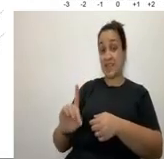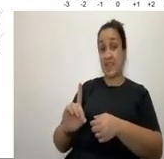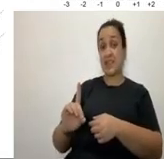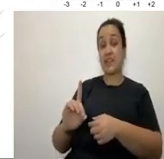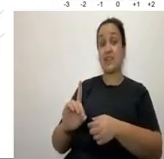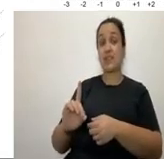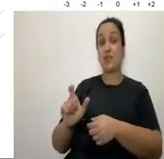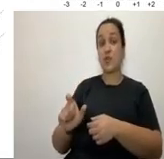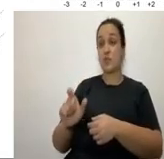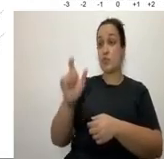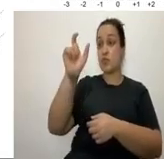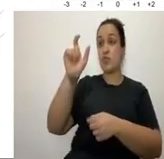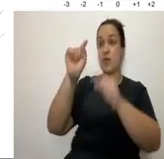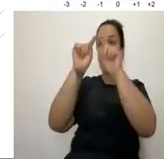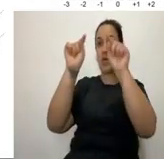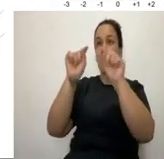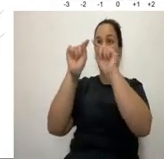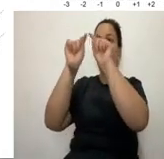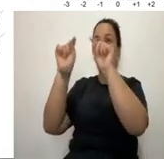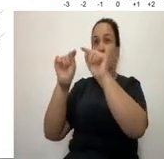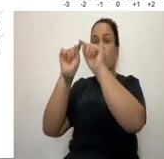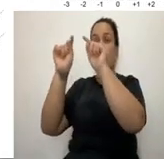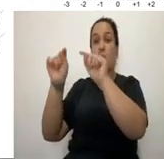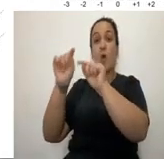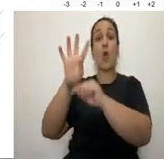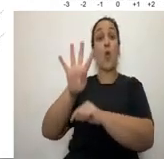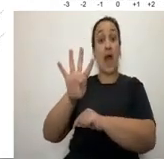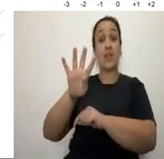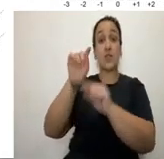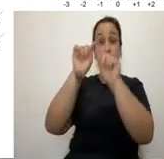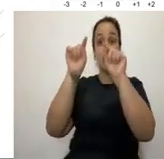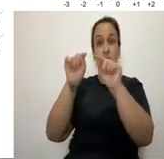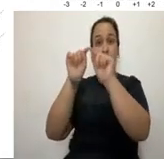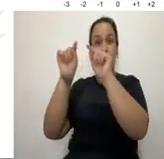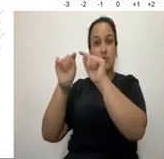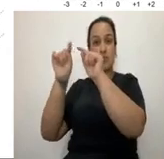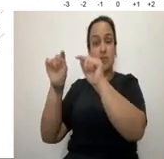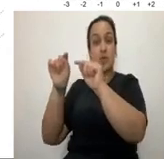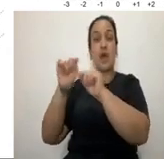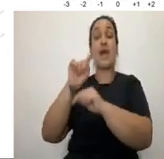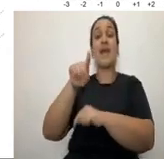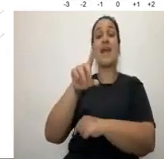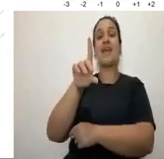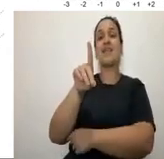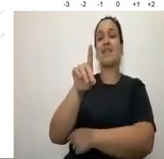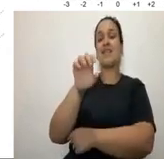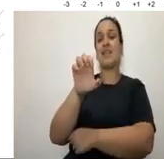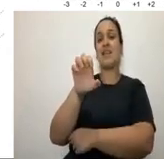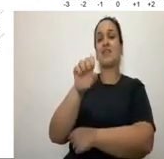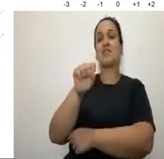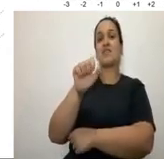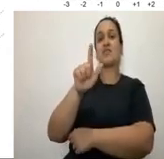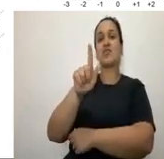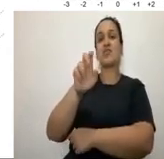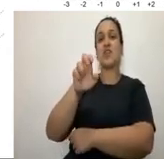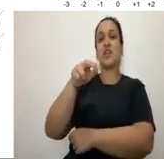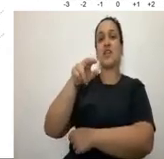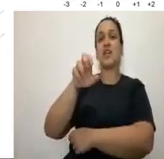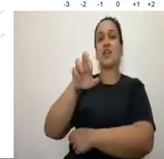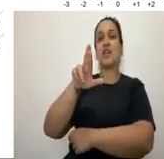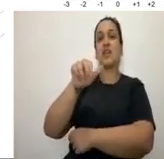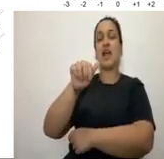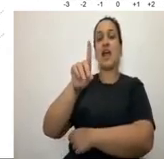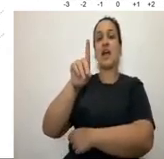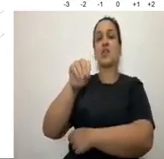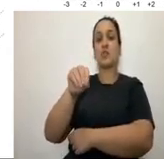Esses subníveis aqui, esses 5 orbitais, eles são degenerados. O que quer dizer degenerados?